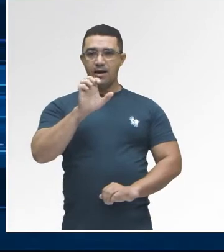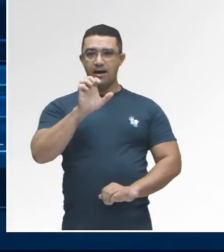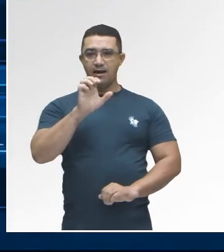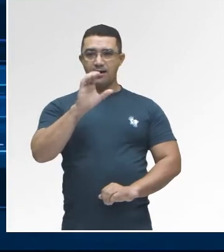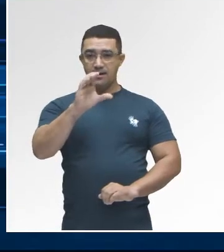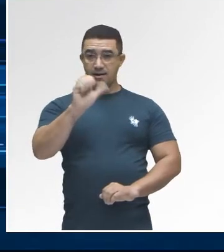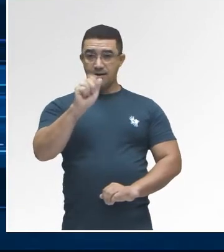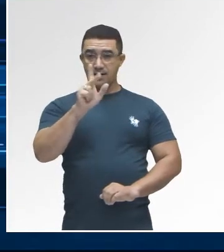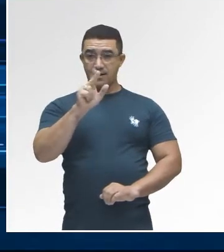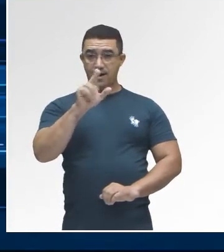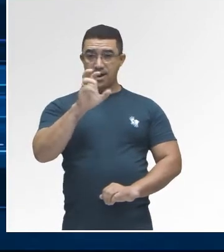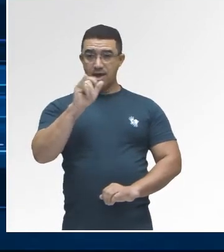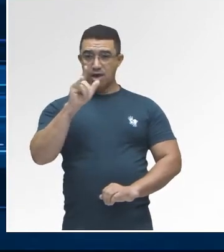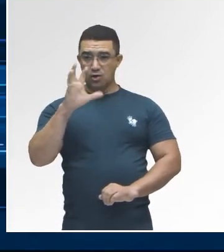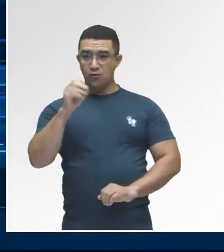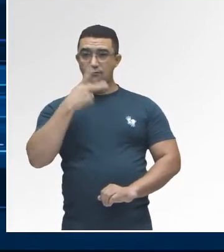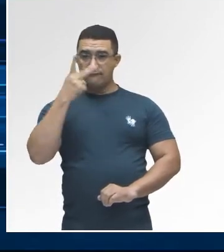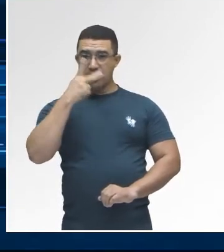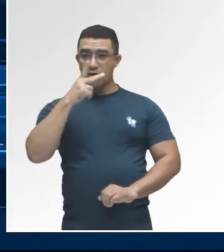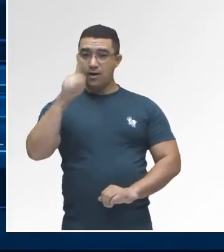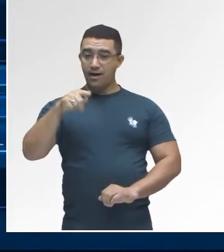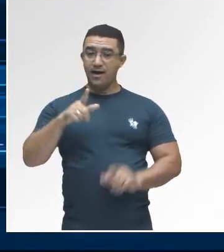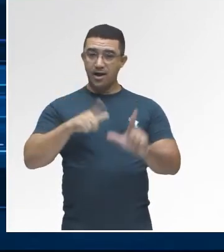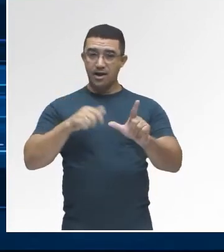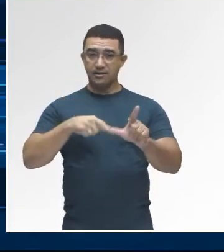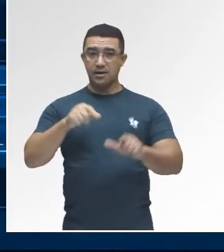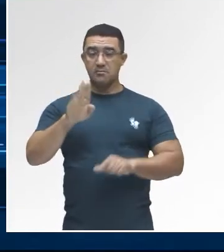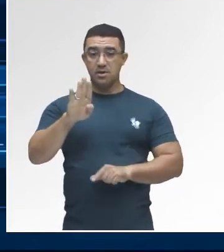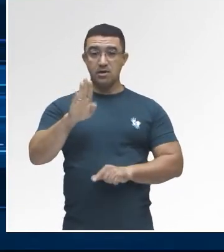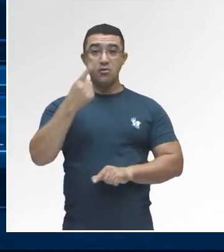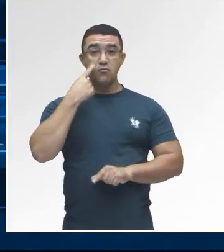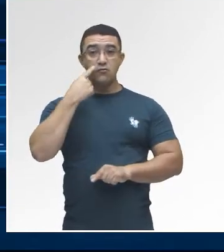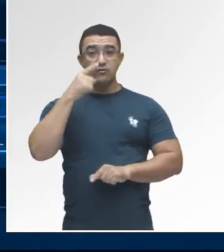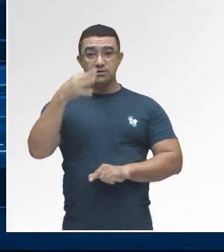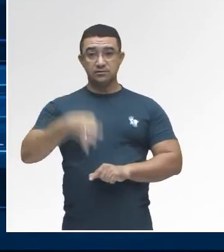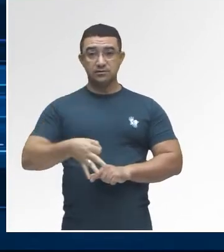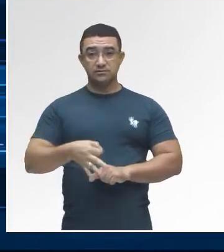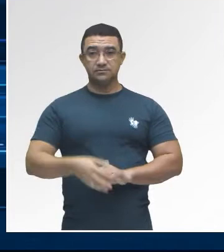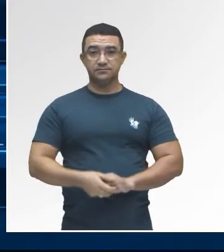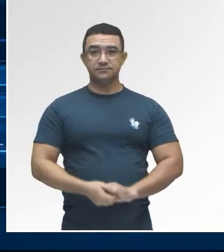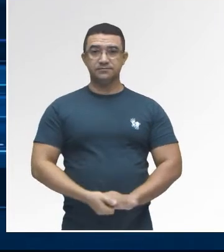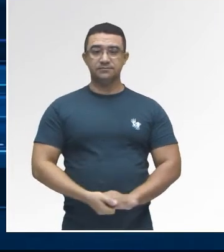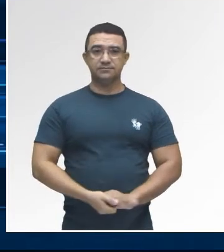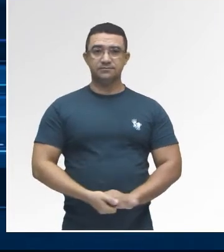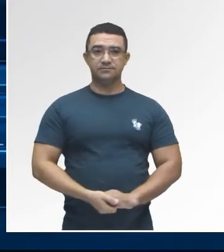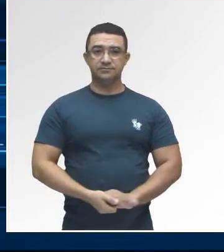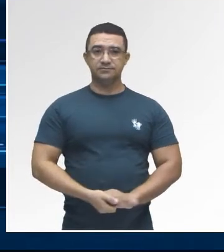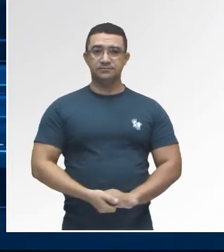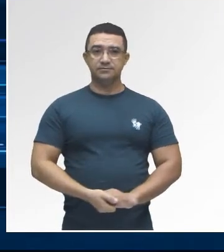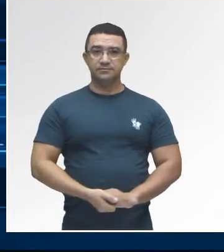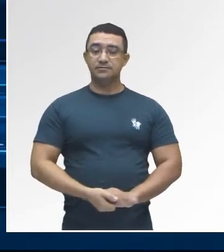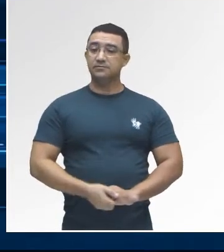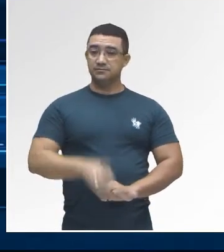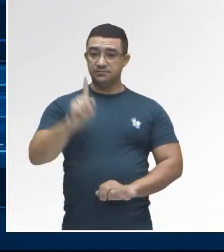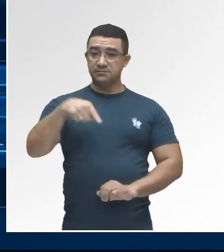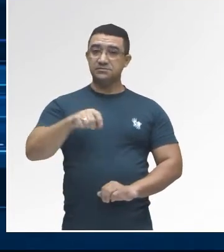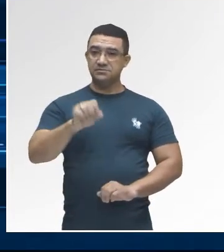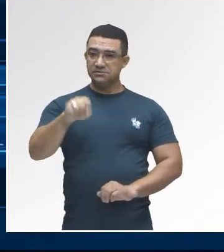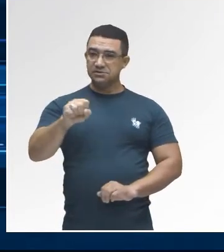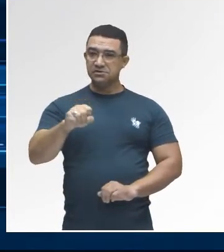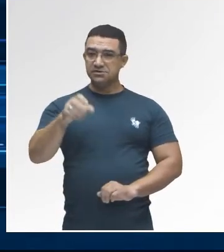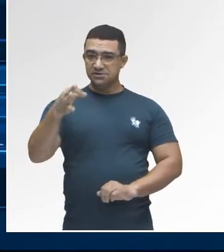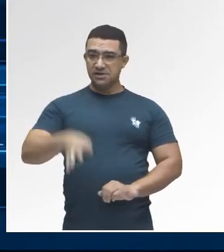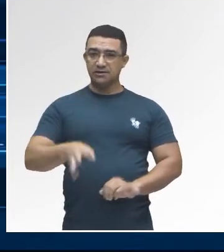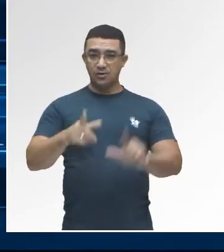F35 também dizendo que é a letra B, né? Vamos ver se é a letra B, let's go. Então, é a letter B, né? It